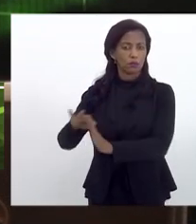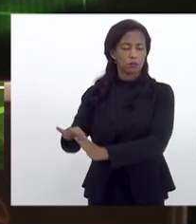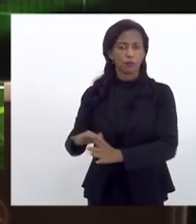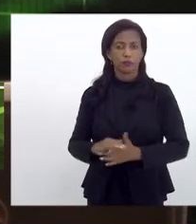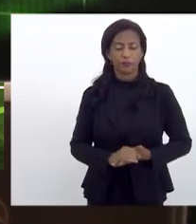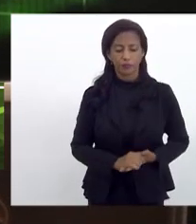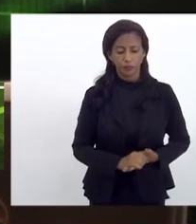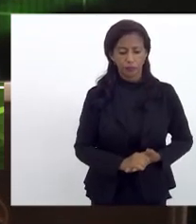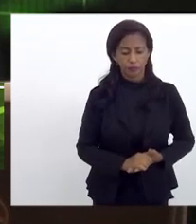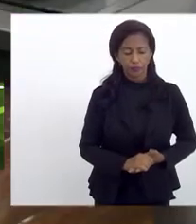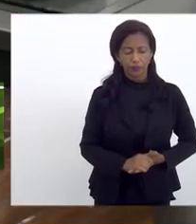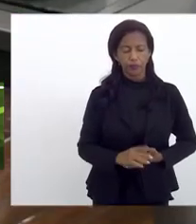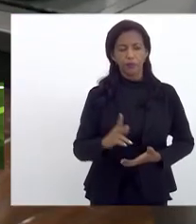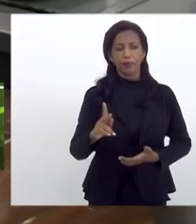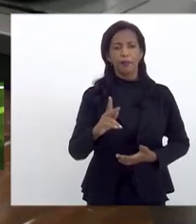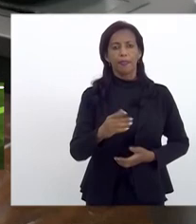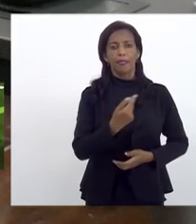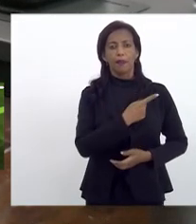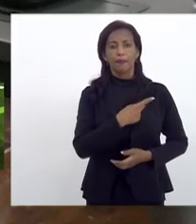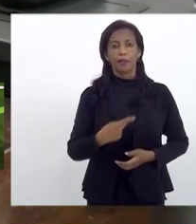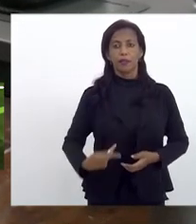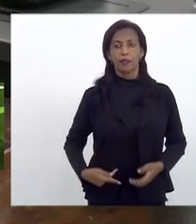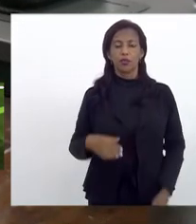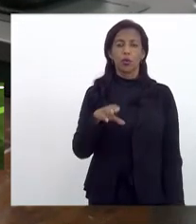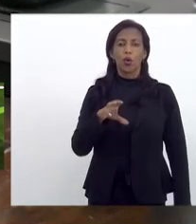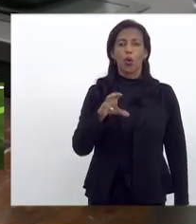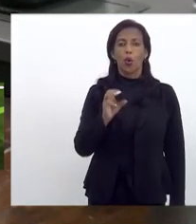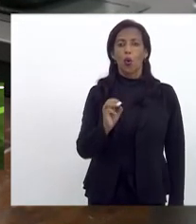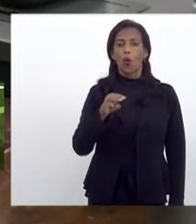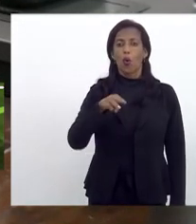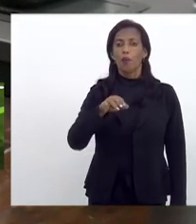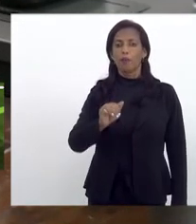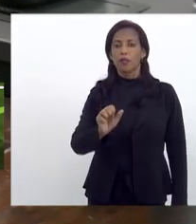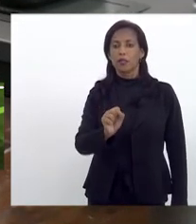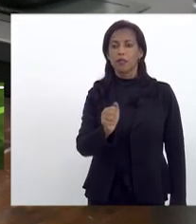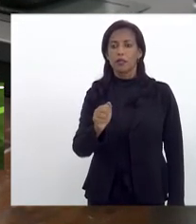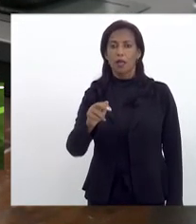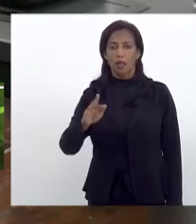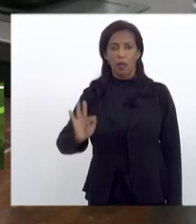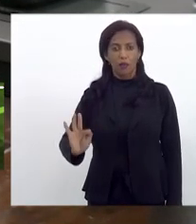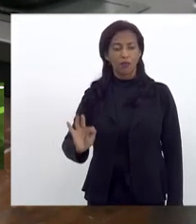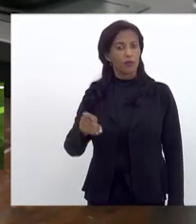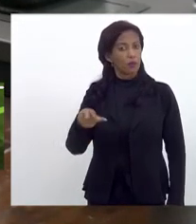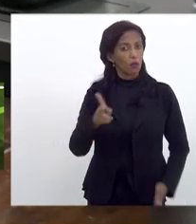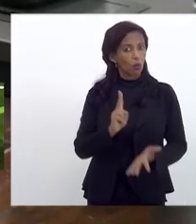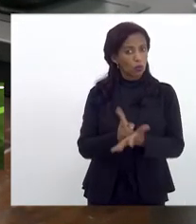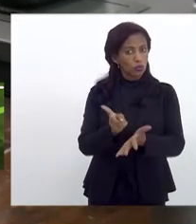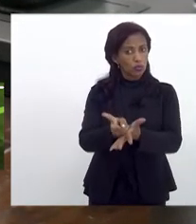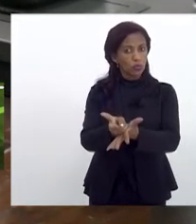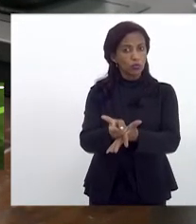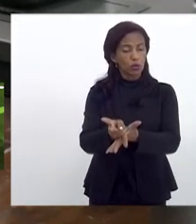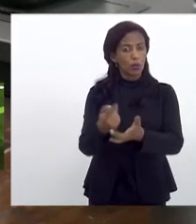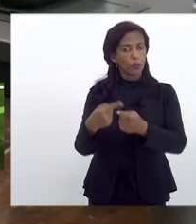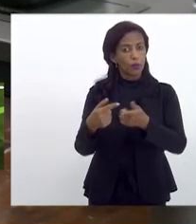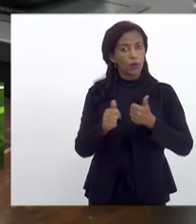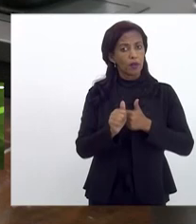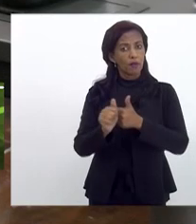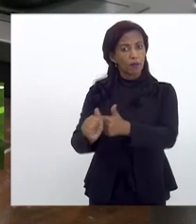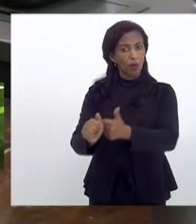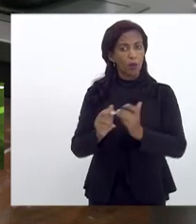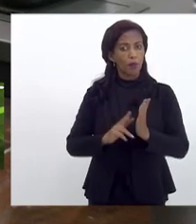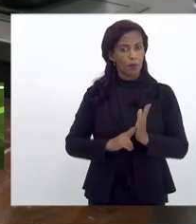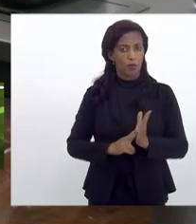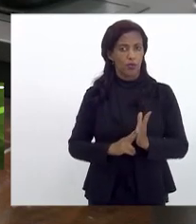Presidente O Comissarf Ele continua Porque ele vai acompanhar O regime